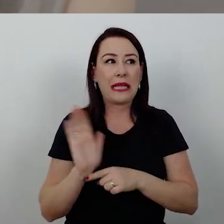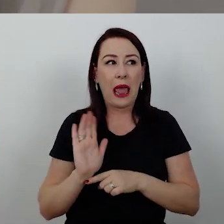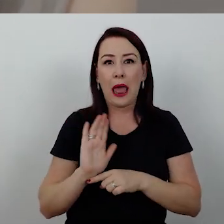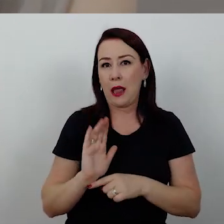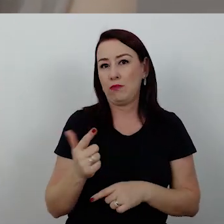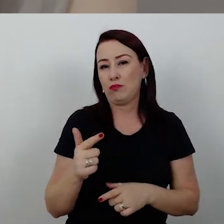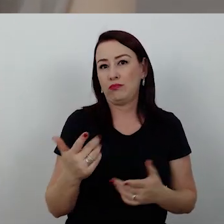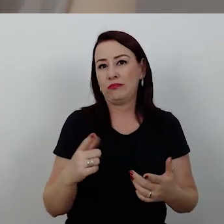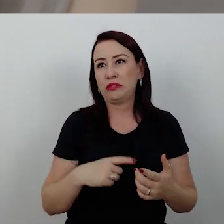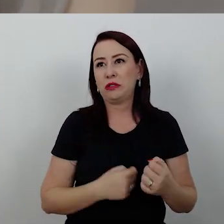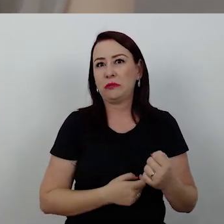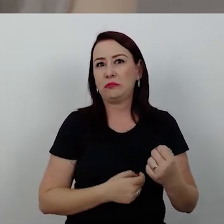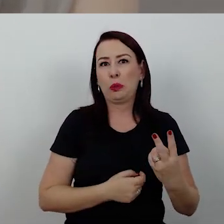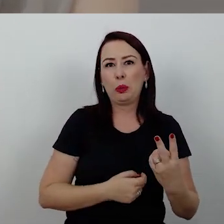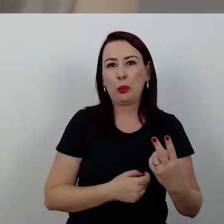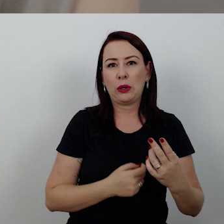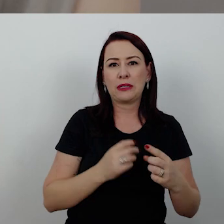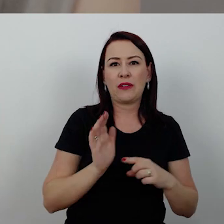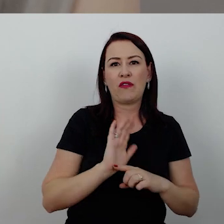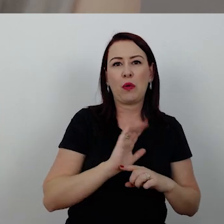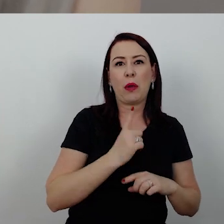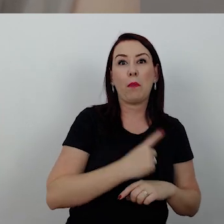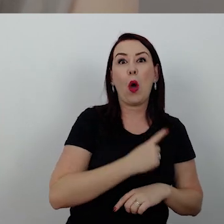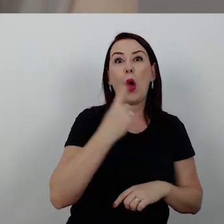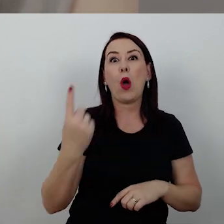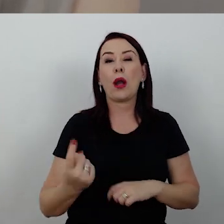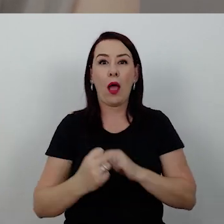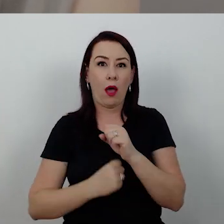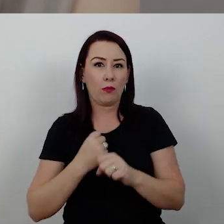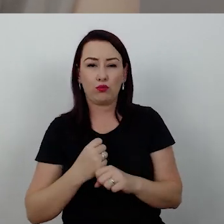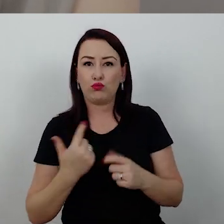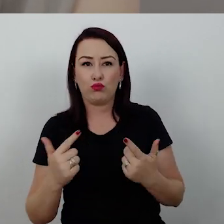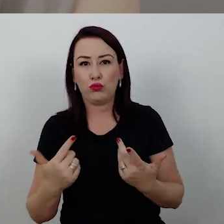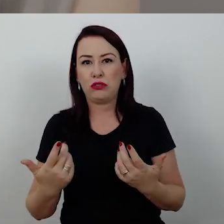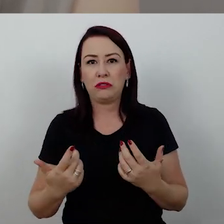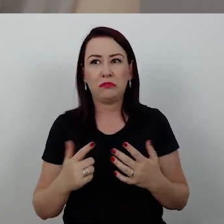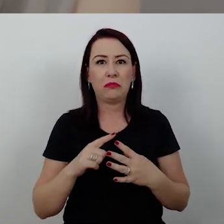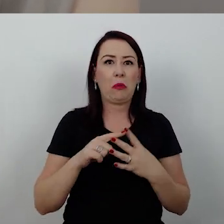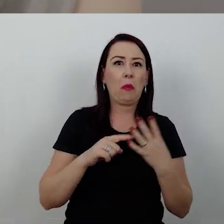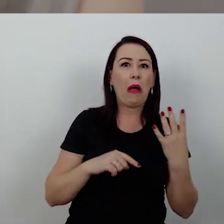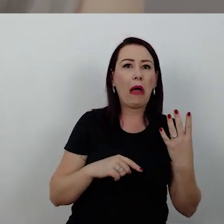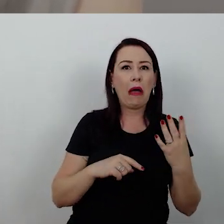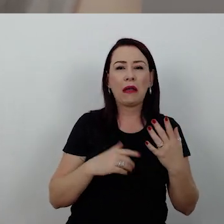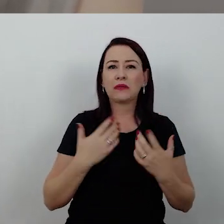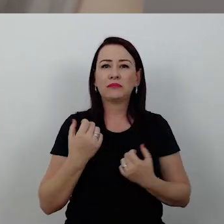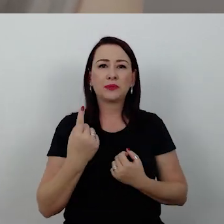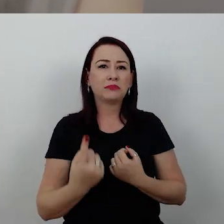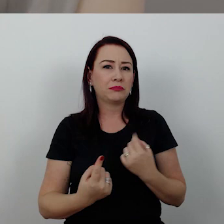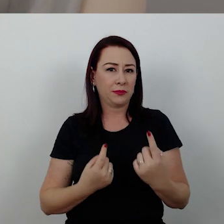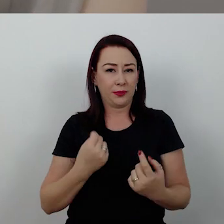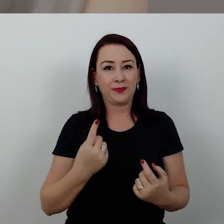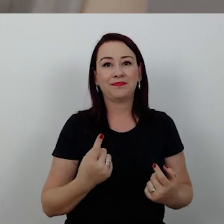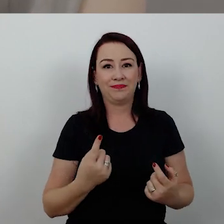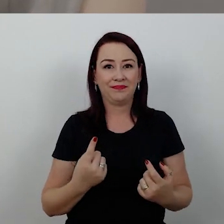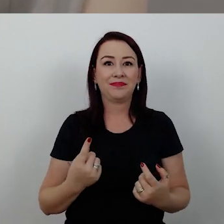gente tinha, sei lá, 2 produções por ano na cidade, né? 4 produções por ano. Então, a